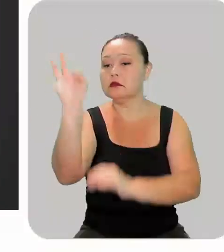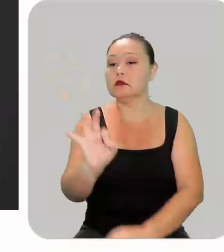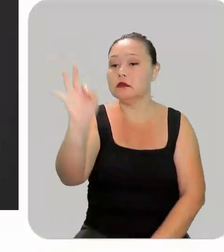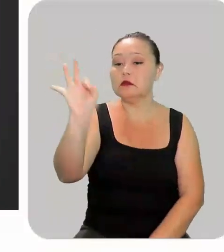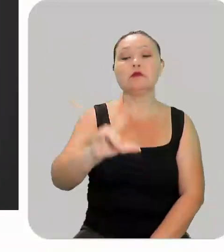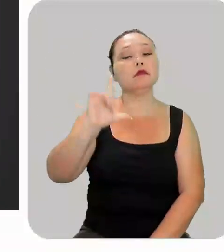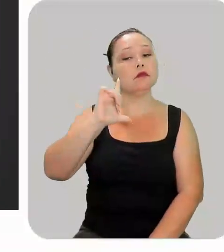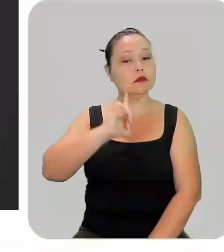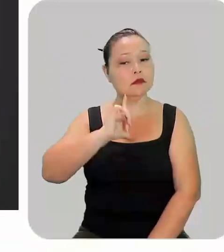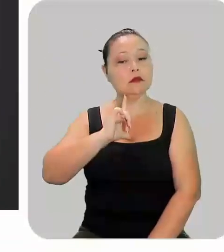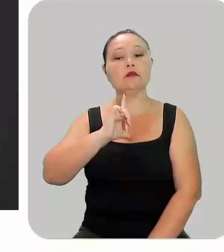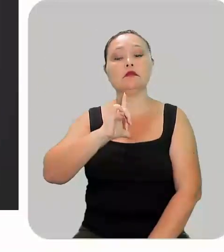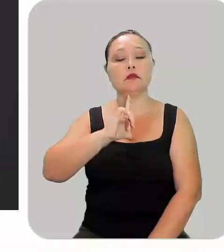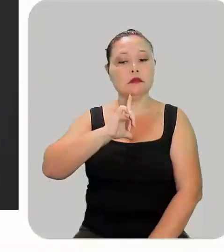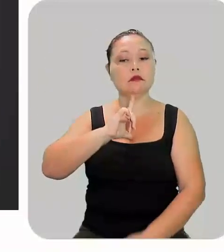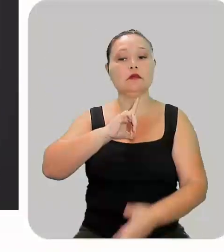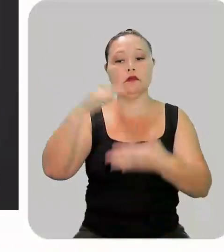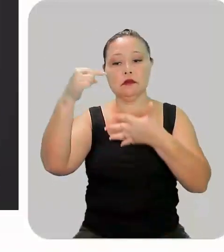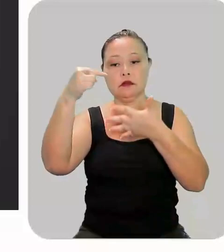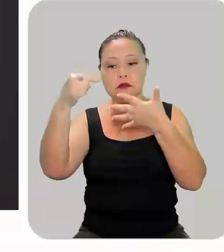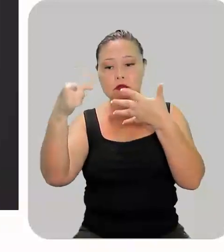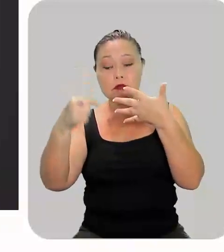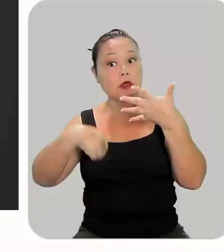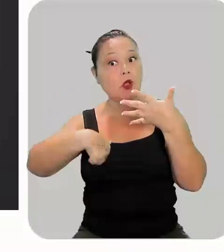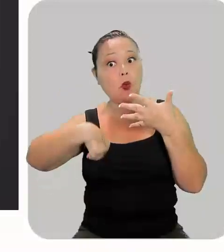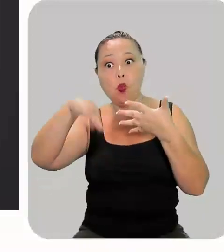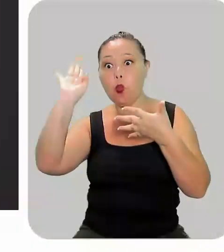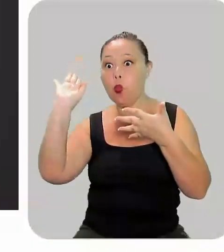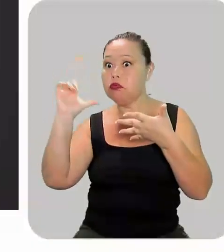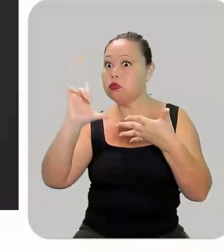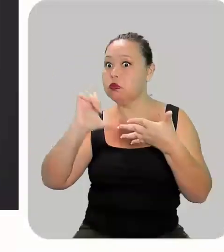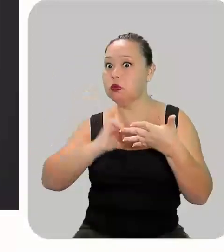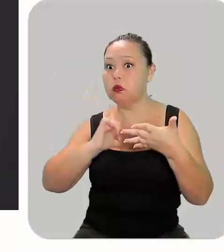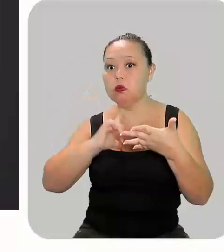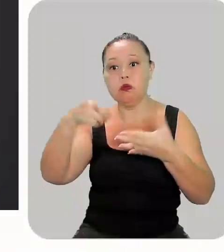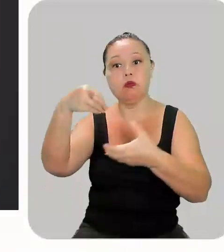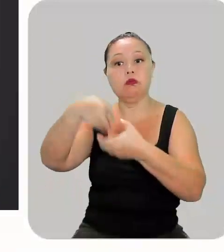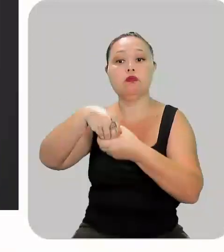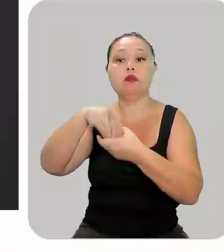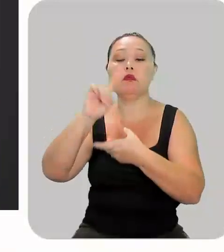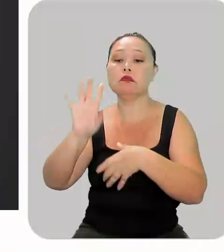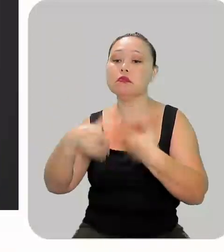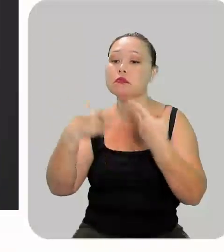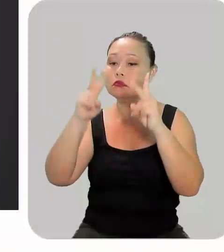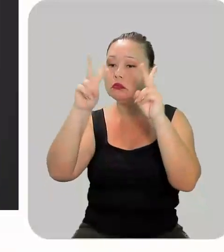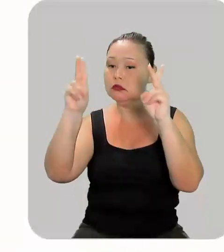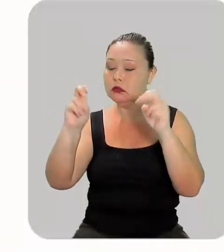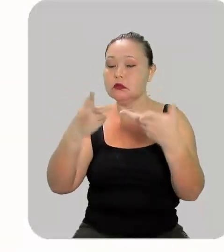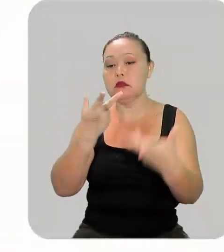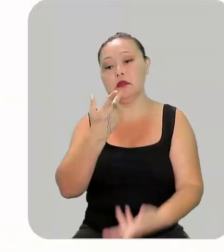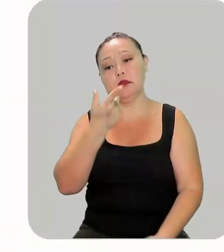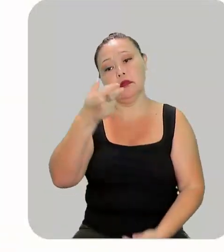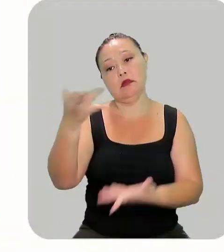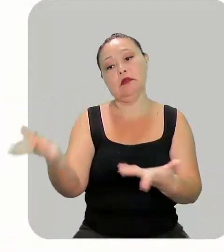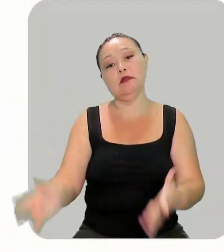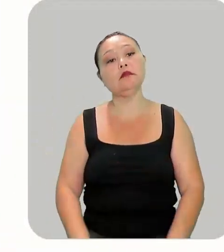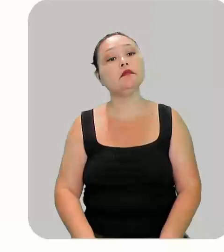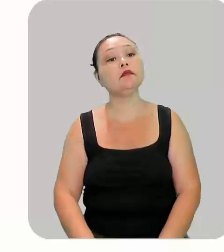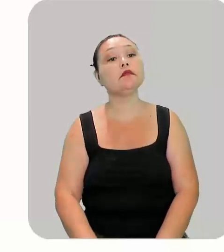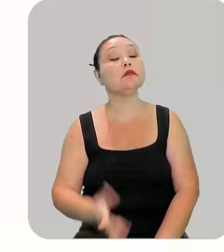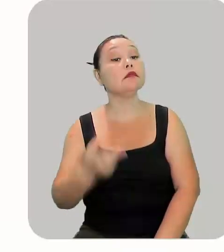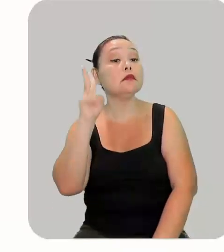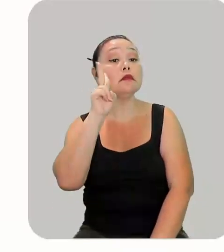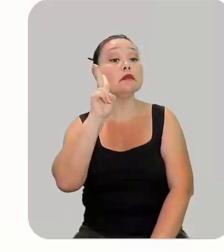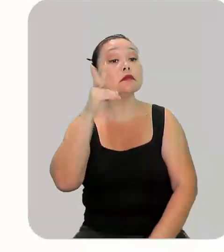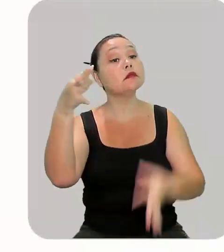porcentagem, você vai ver aí no primeiro tópico, é aquele que mais contempla esses assuntos que a gente já falou algumas vezes, né? Isso mesmo. E aí vamos